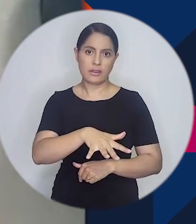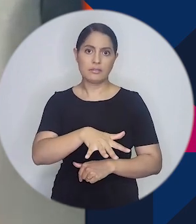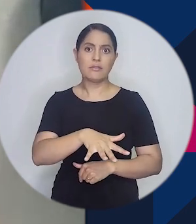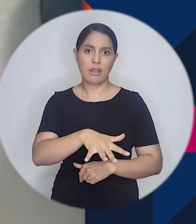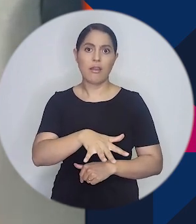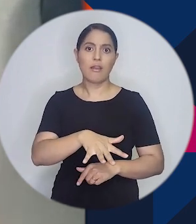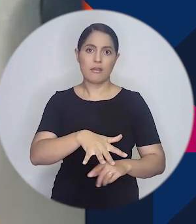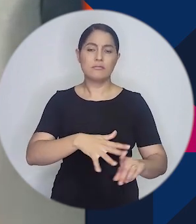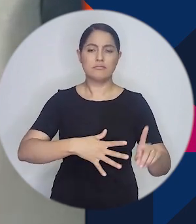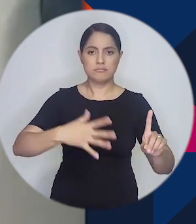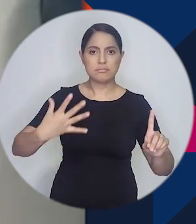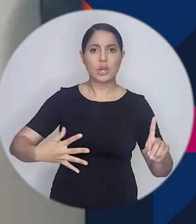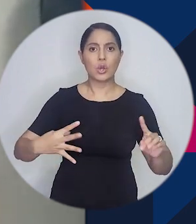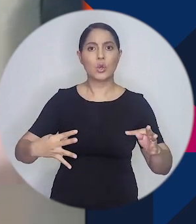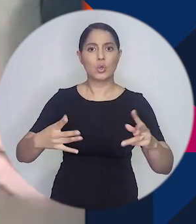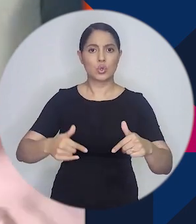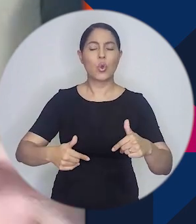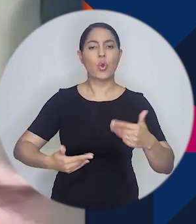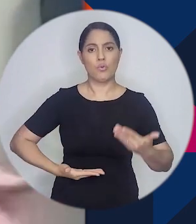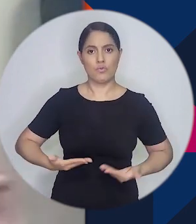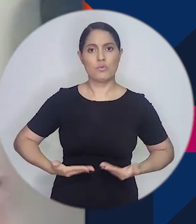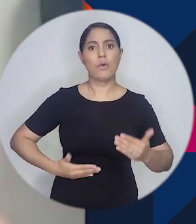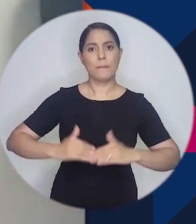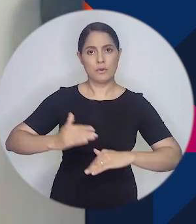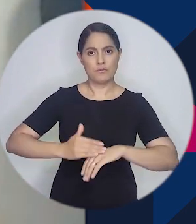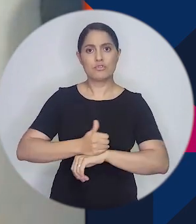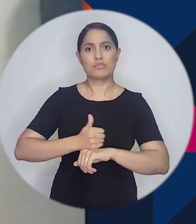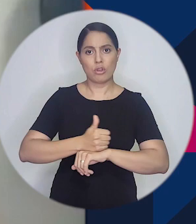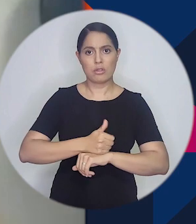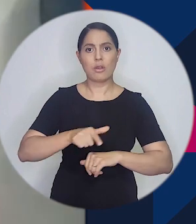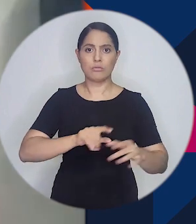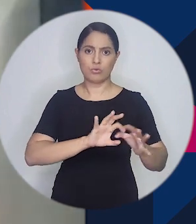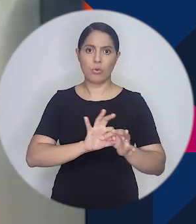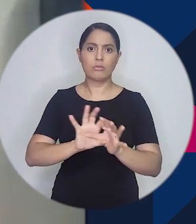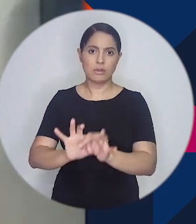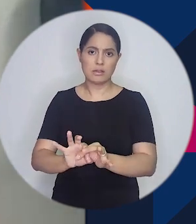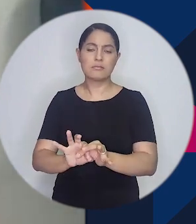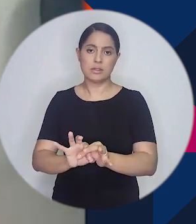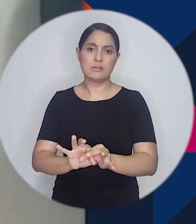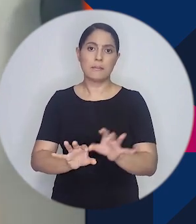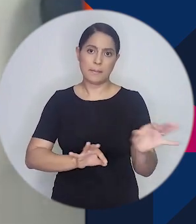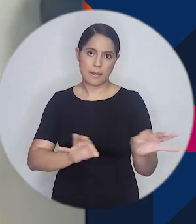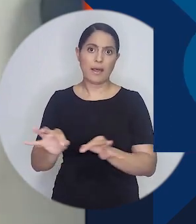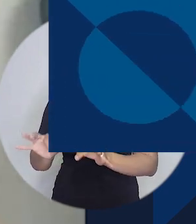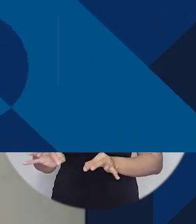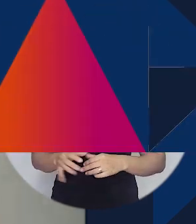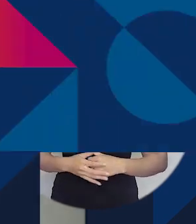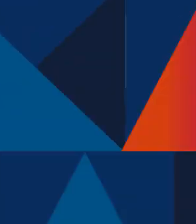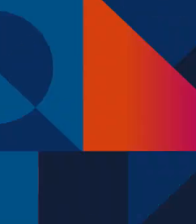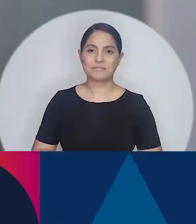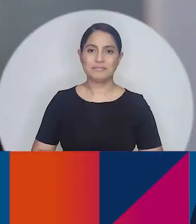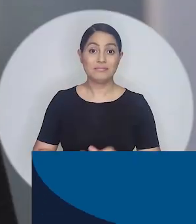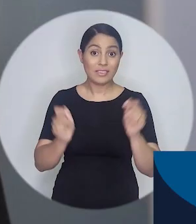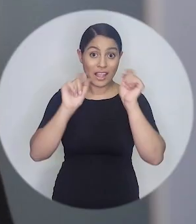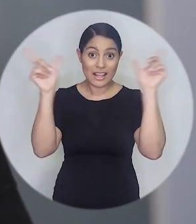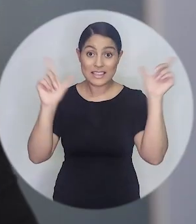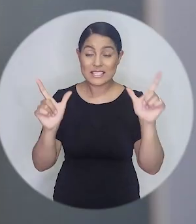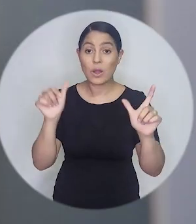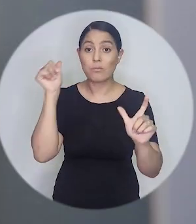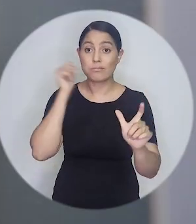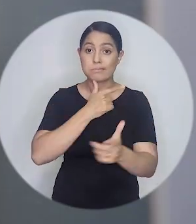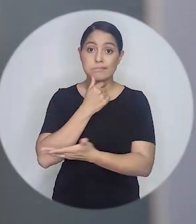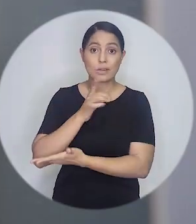LGBTI+, com um atendimento mais humanizado dentro do próprio sistema OAB e com mais garantias também do seu exercício profissional.